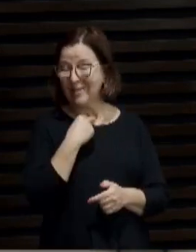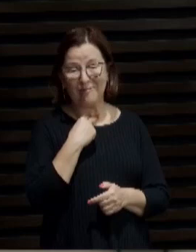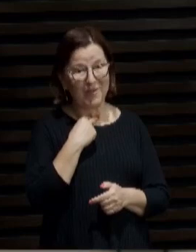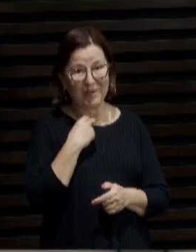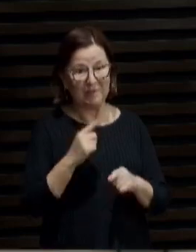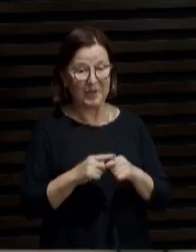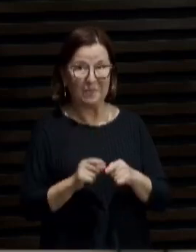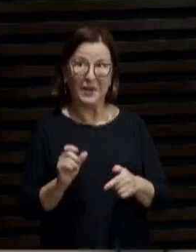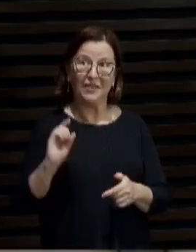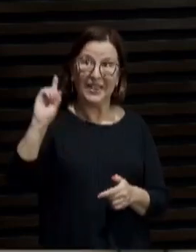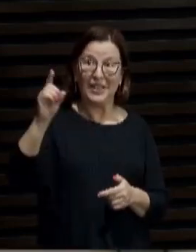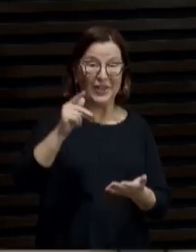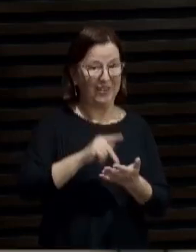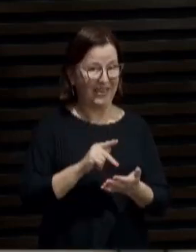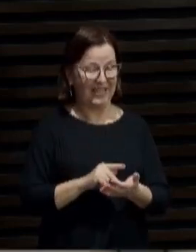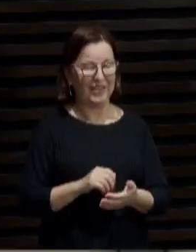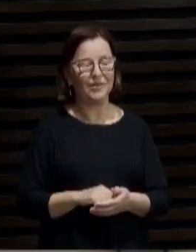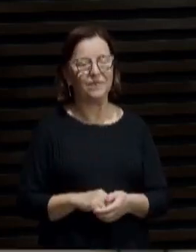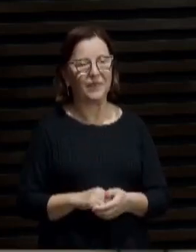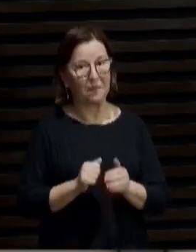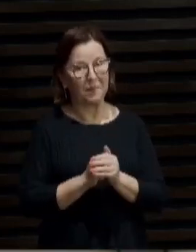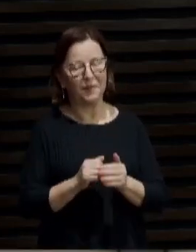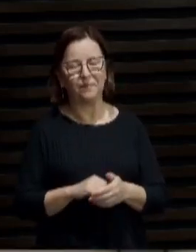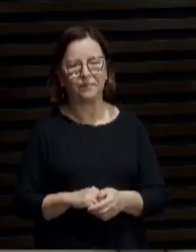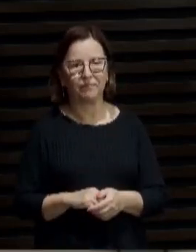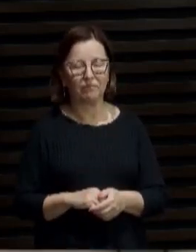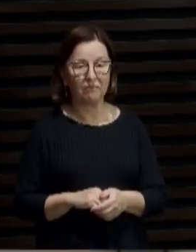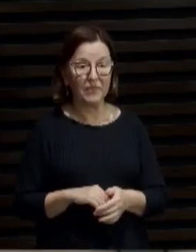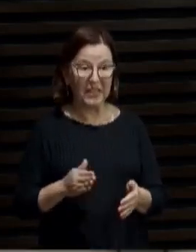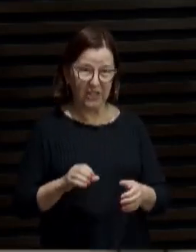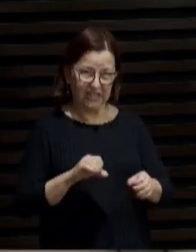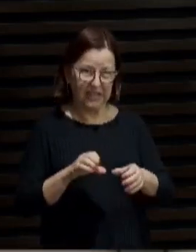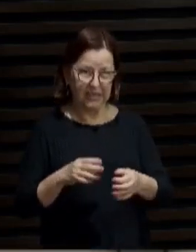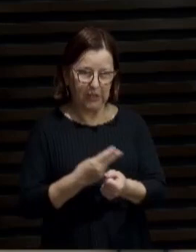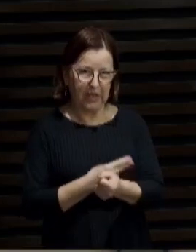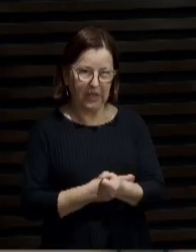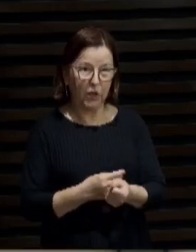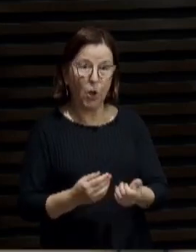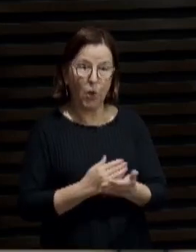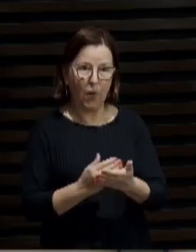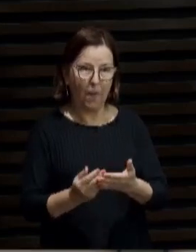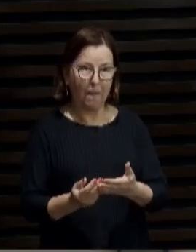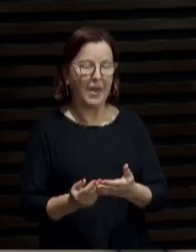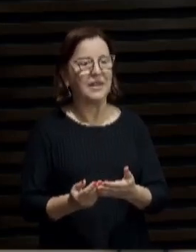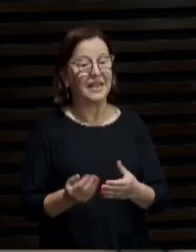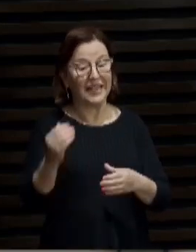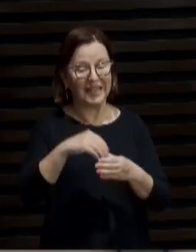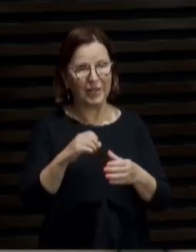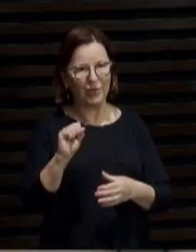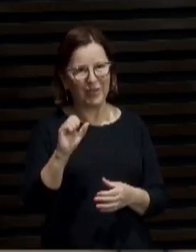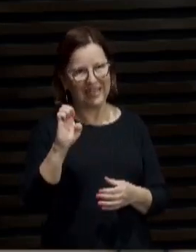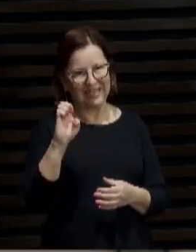Mas eles ficam semeando, isso já começa dentro dos seminários. Eu frequentei um seminário, eu sei como é. Eles